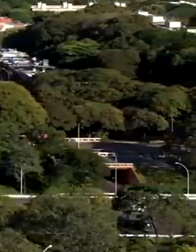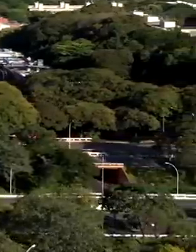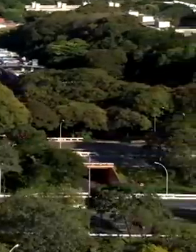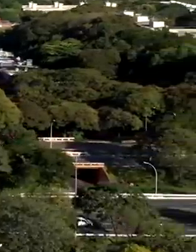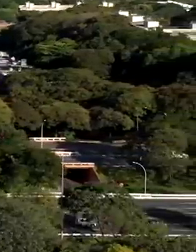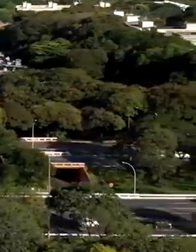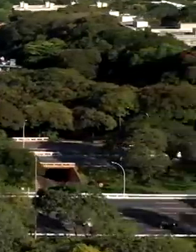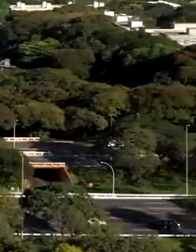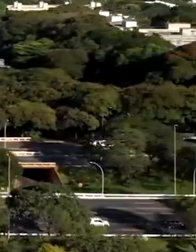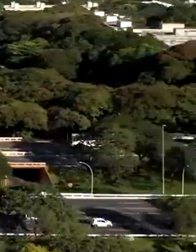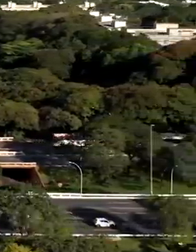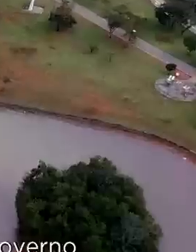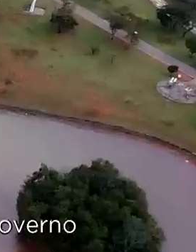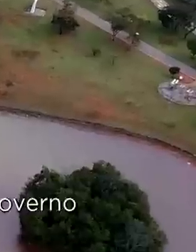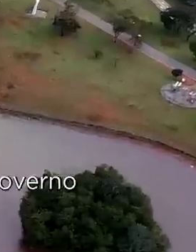Tchau.